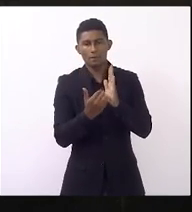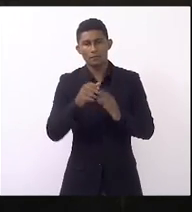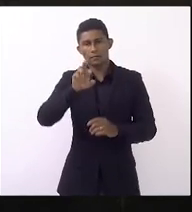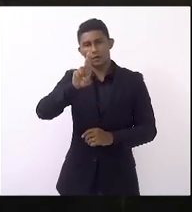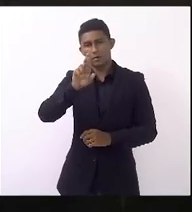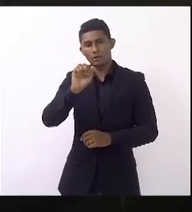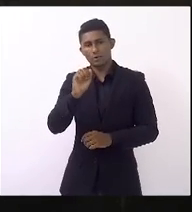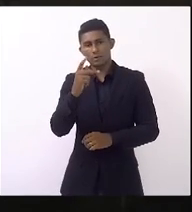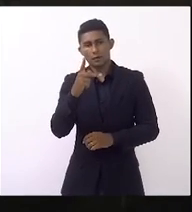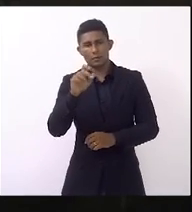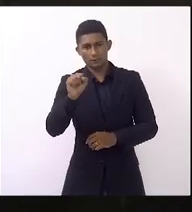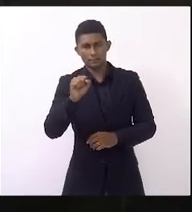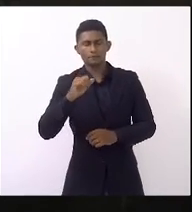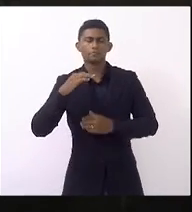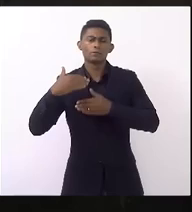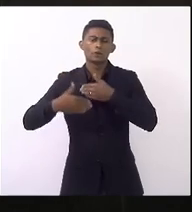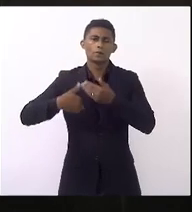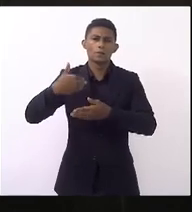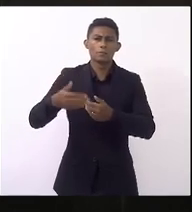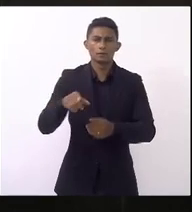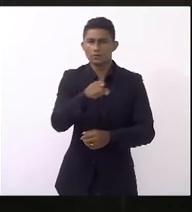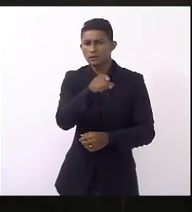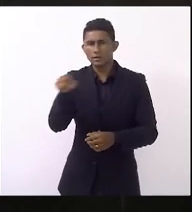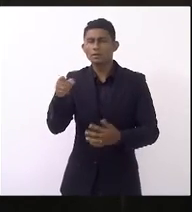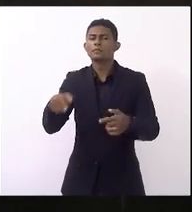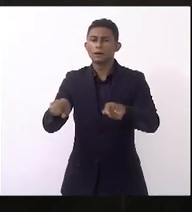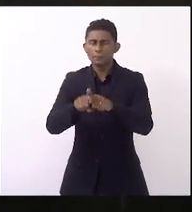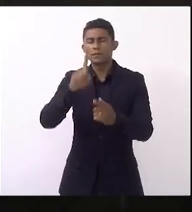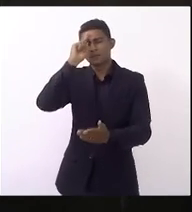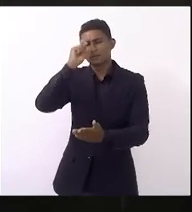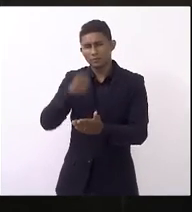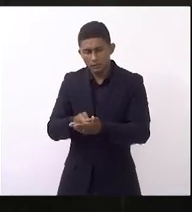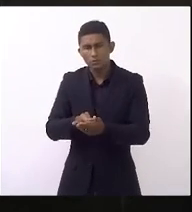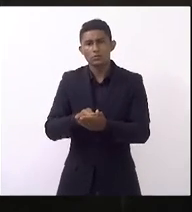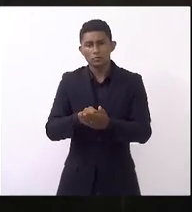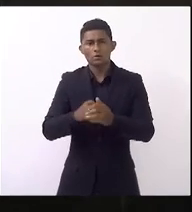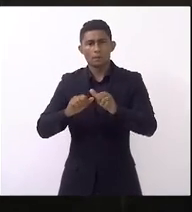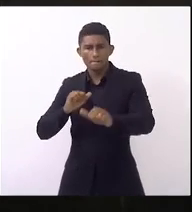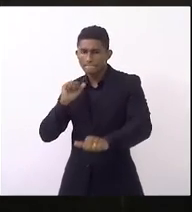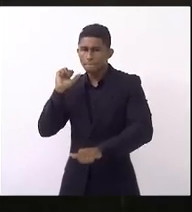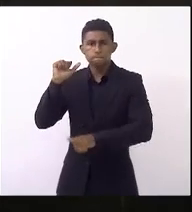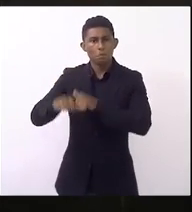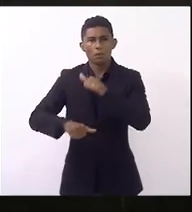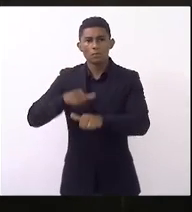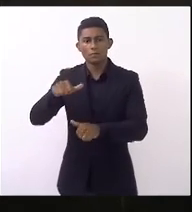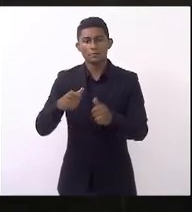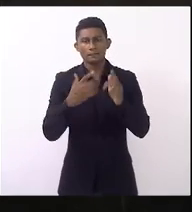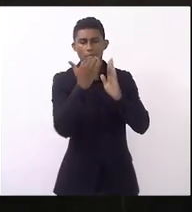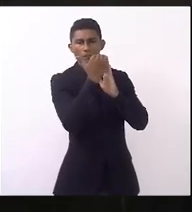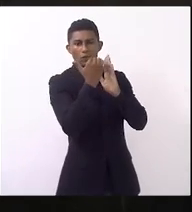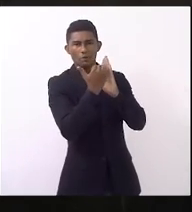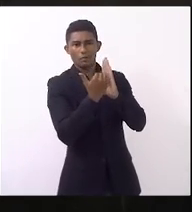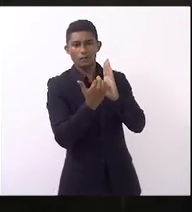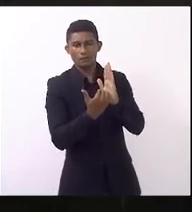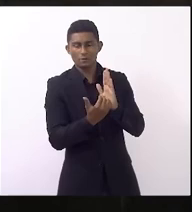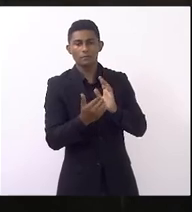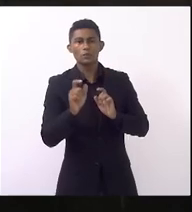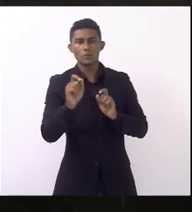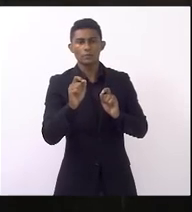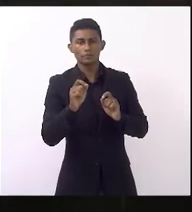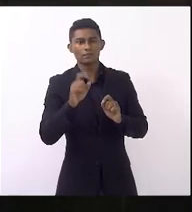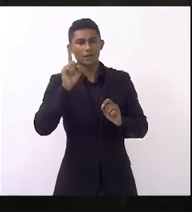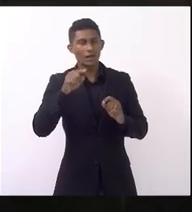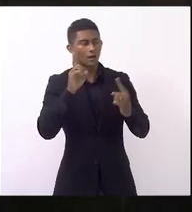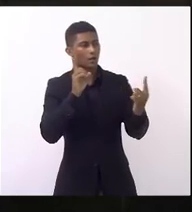Depois disso, foi importante para eles revogar também o próprio programa de desinstitucionalização do atendimento